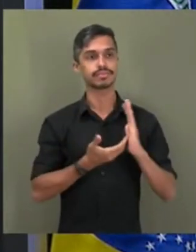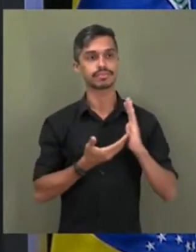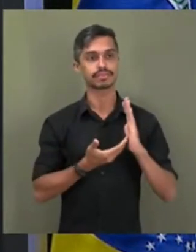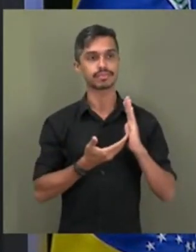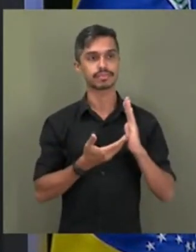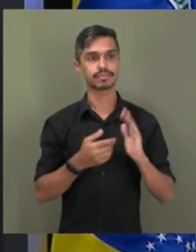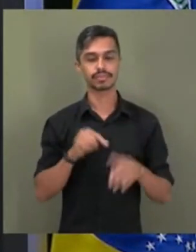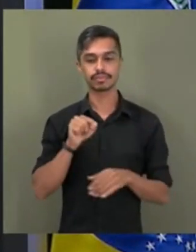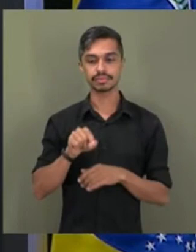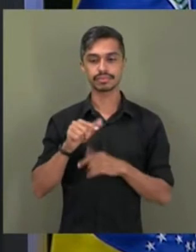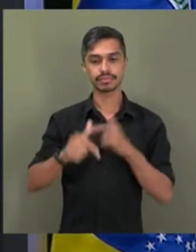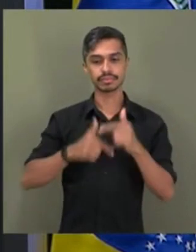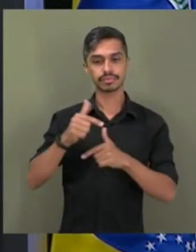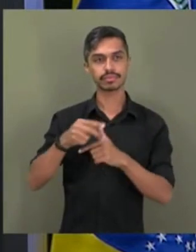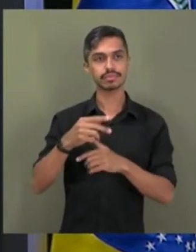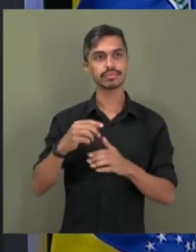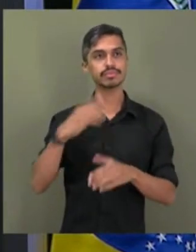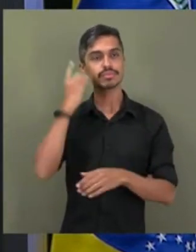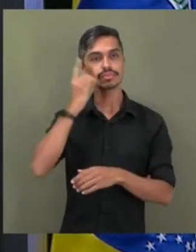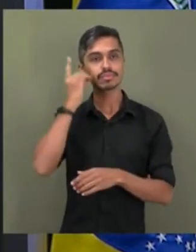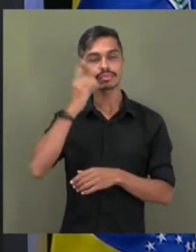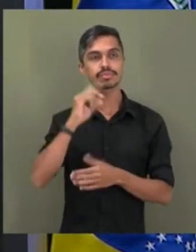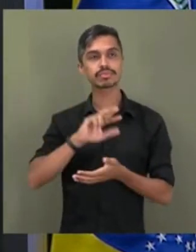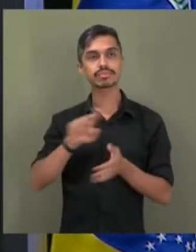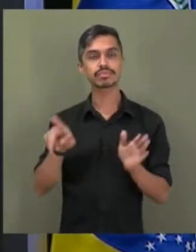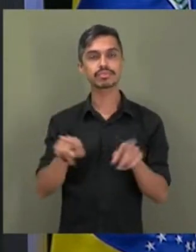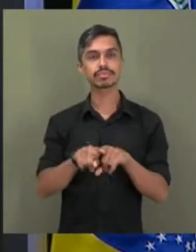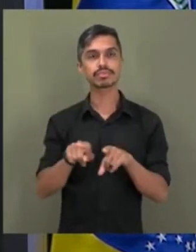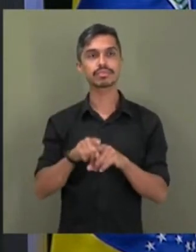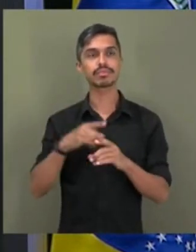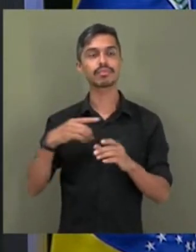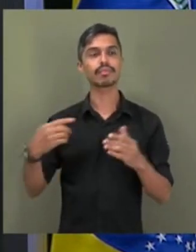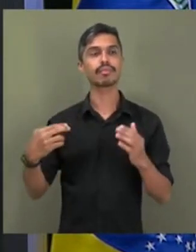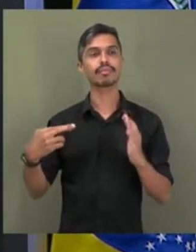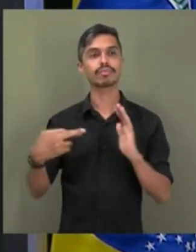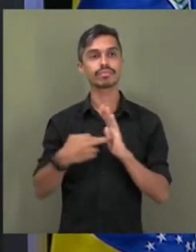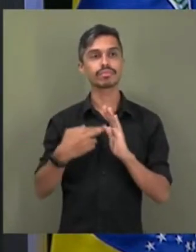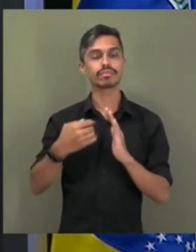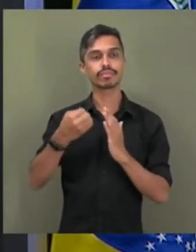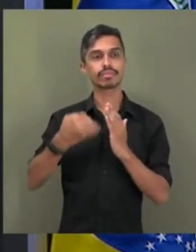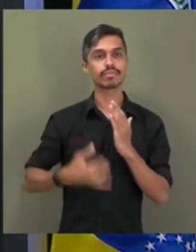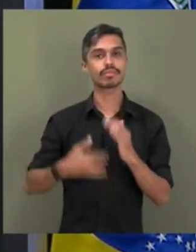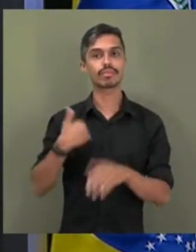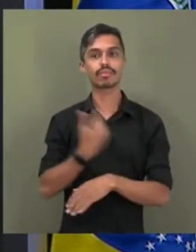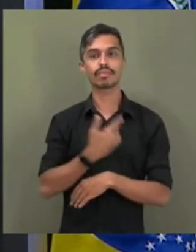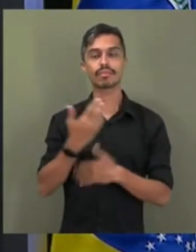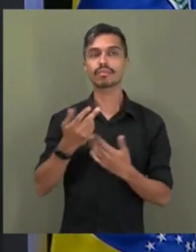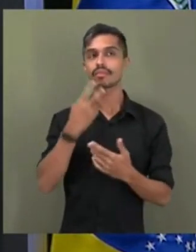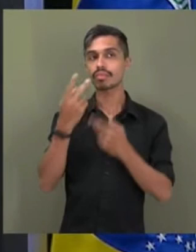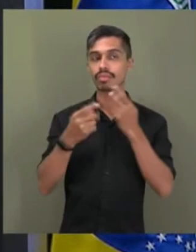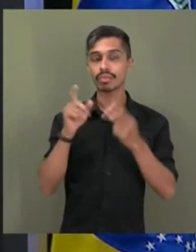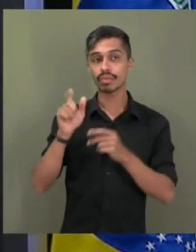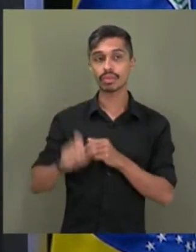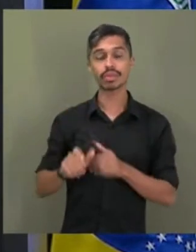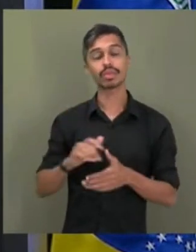agradecer o trabalho realizado pelos deputados, nosso relator e o presidente da Câmara, de primeiro garantir a votação da reforma